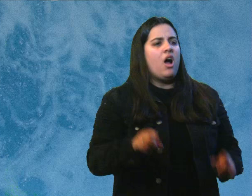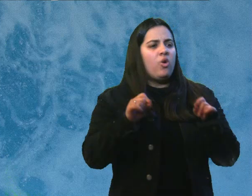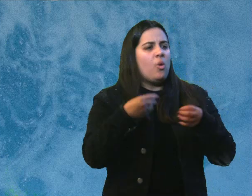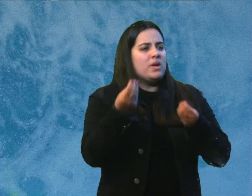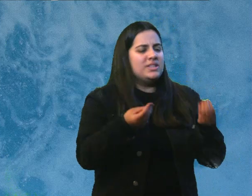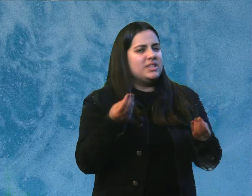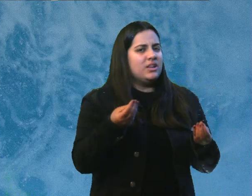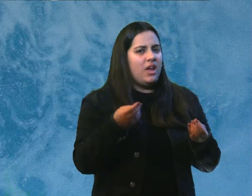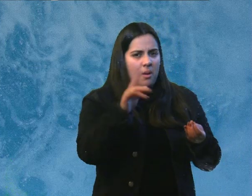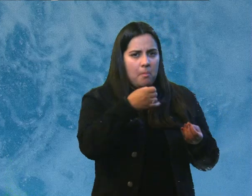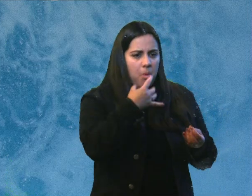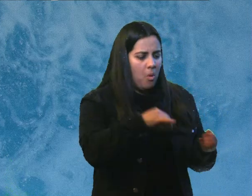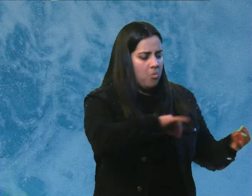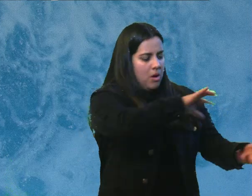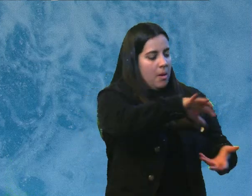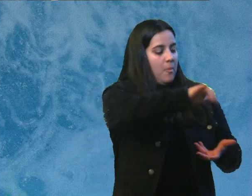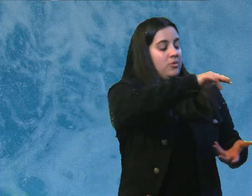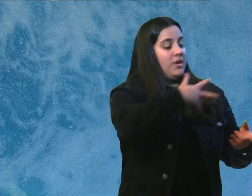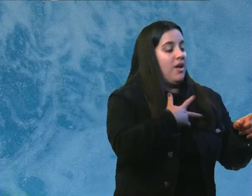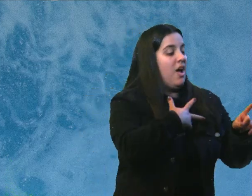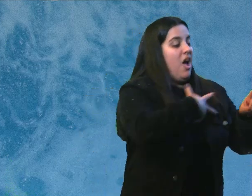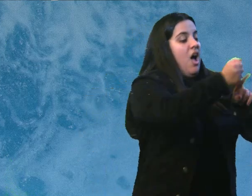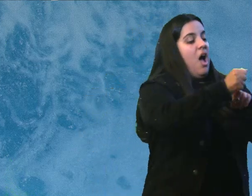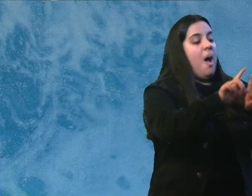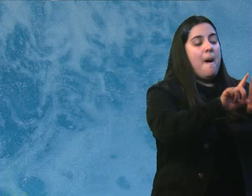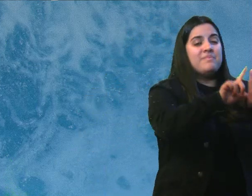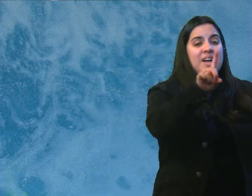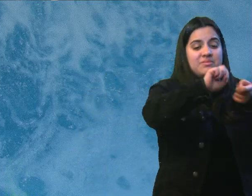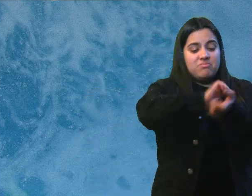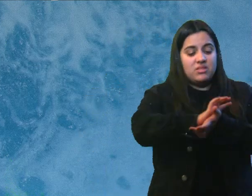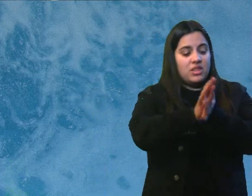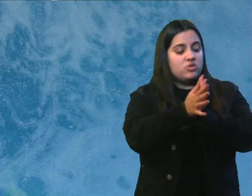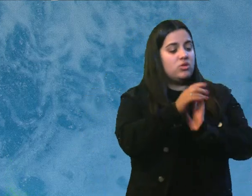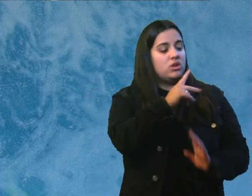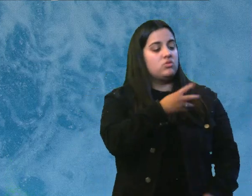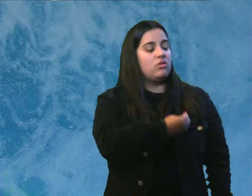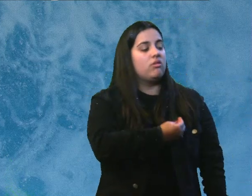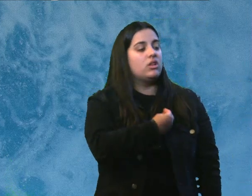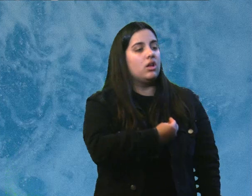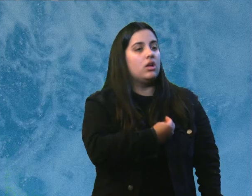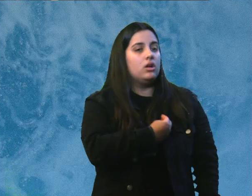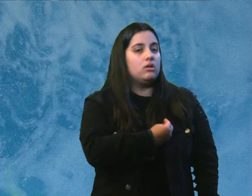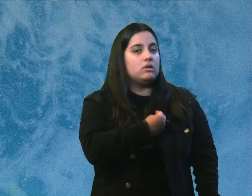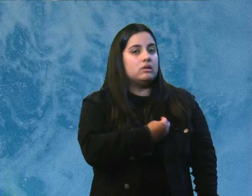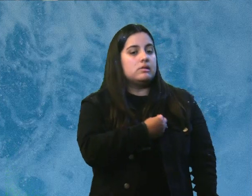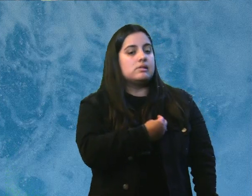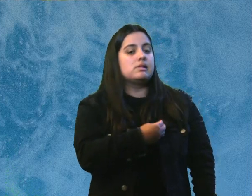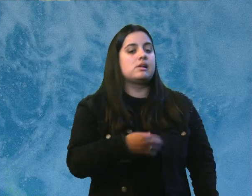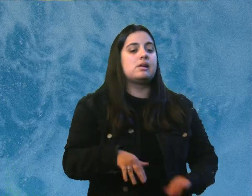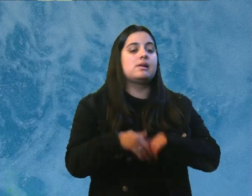inteiro, mas perder ou destruir a própria vida? Se alguém se envergonhar de